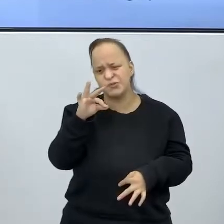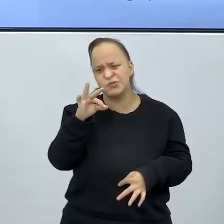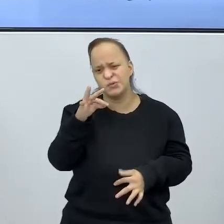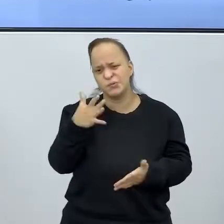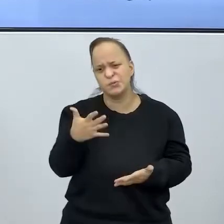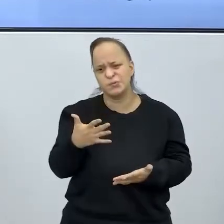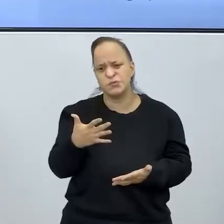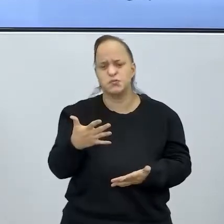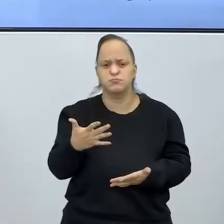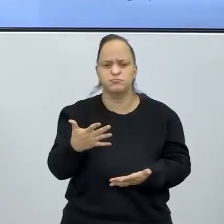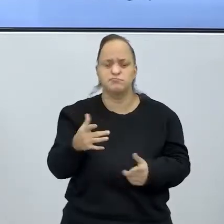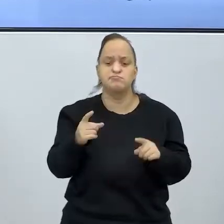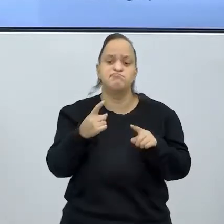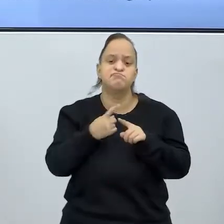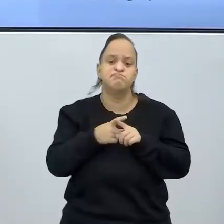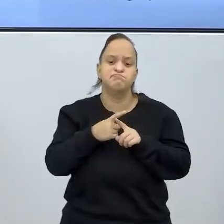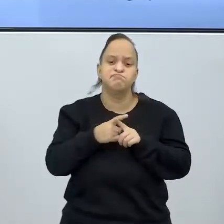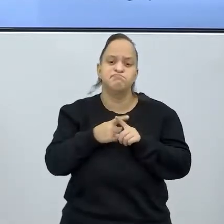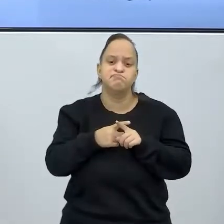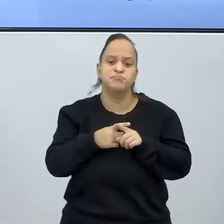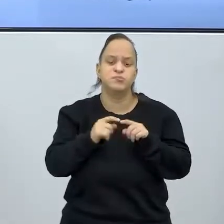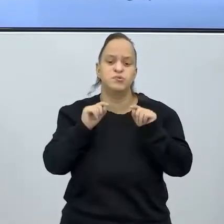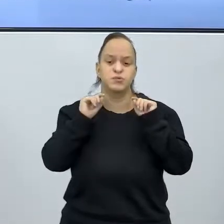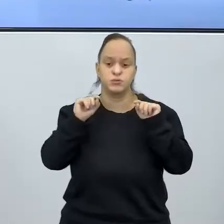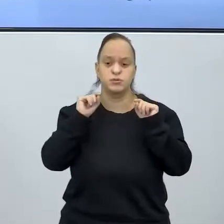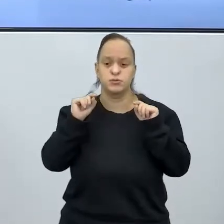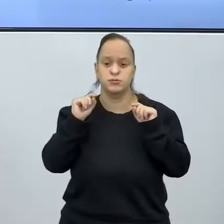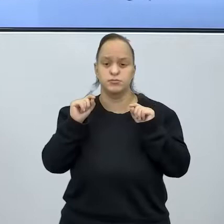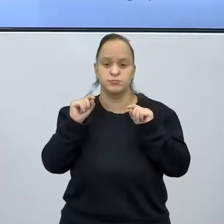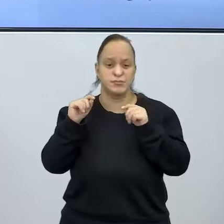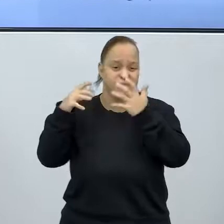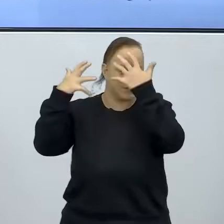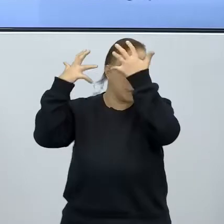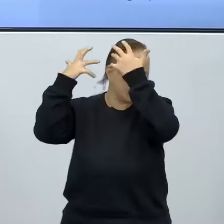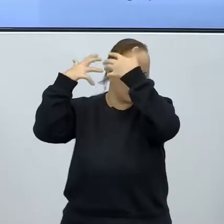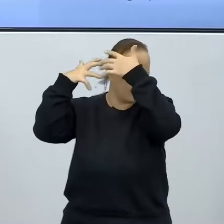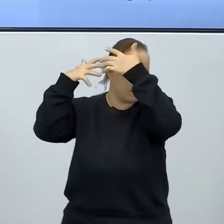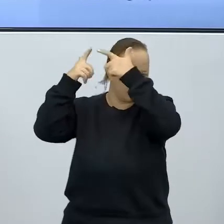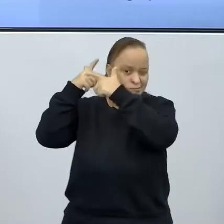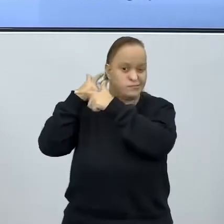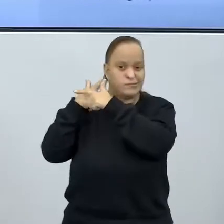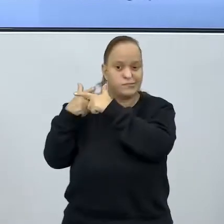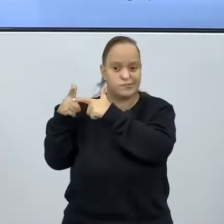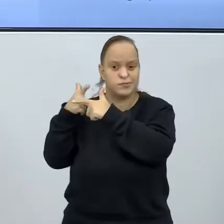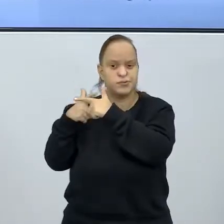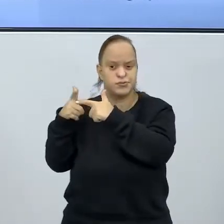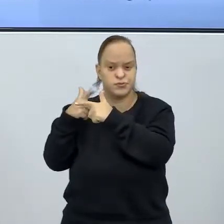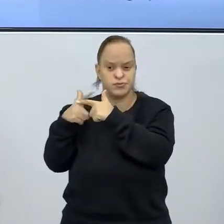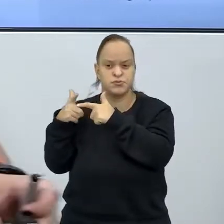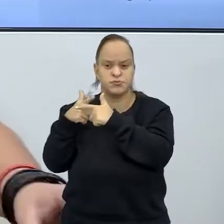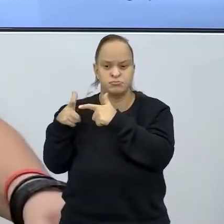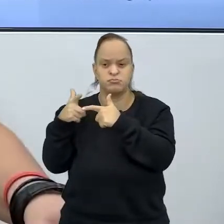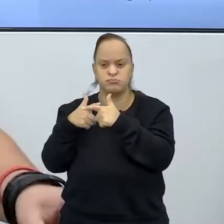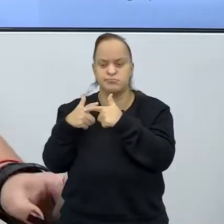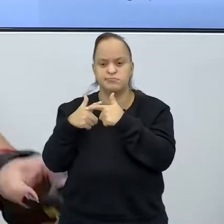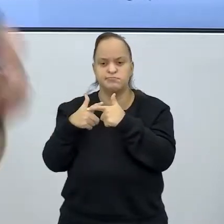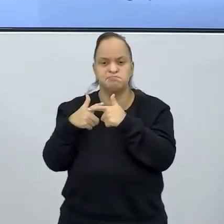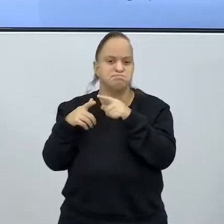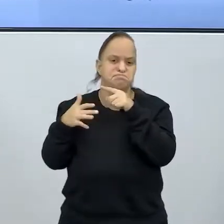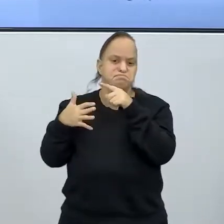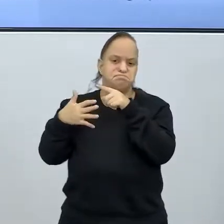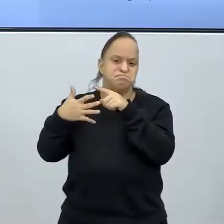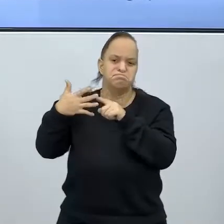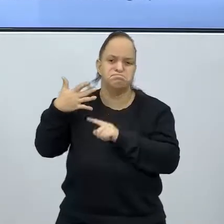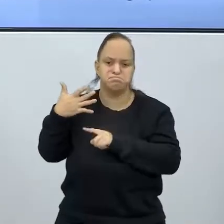distúrbios e tal, é porque quando a gente fala de problemas de saúde mental, é muito importante ficar claro, acho que alguns pontos.